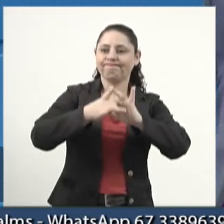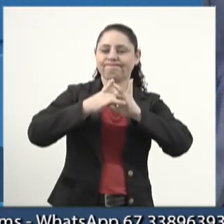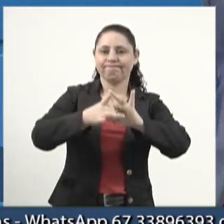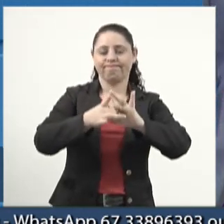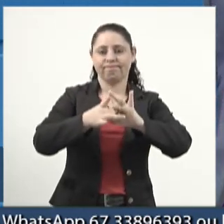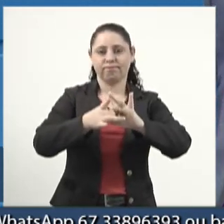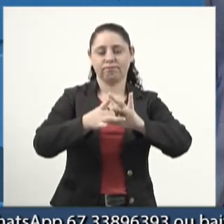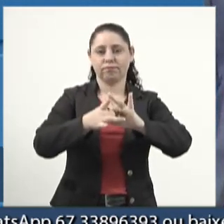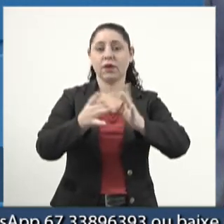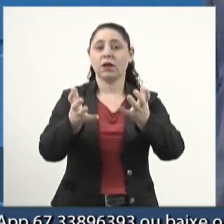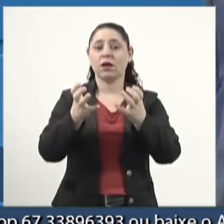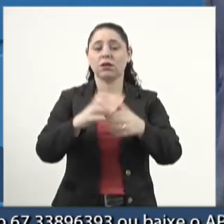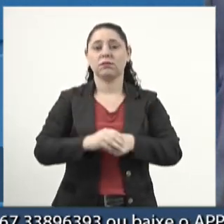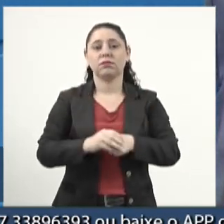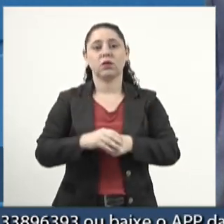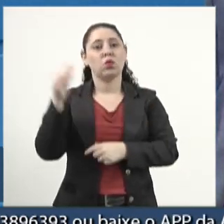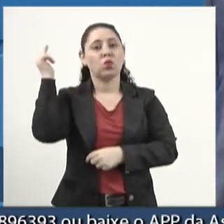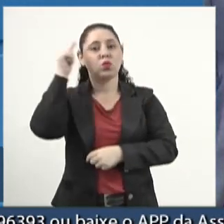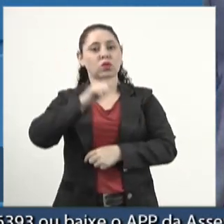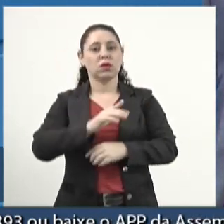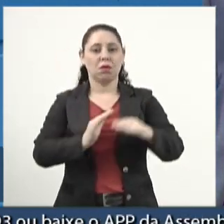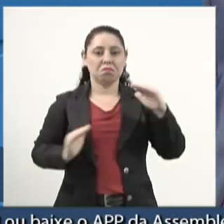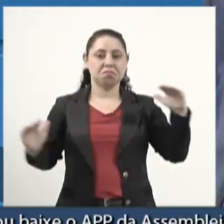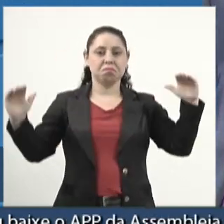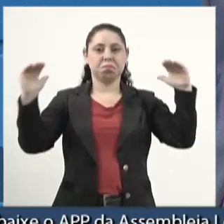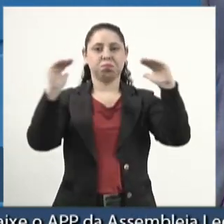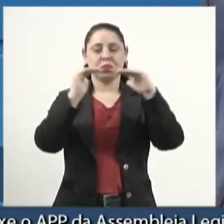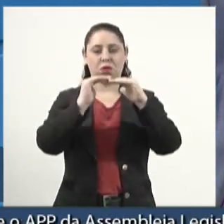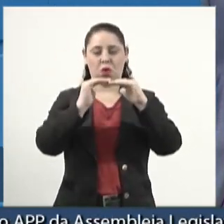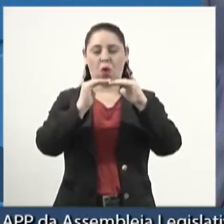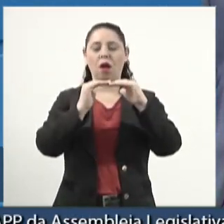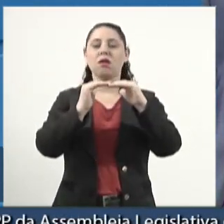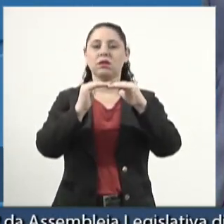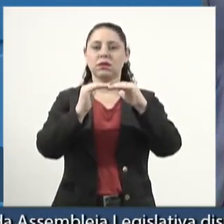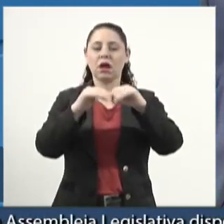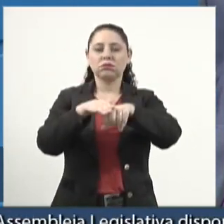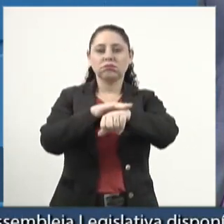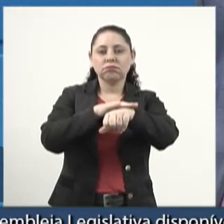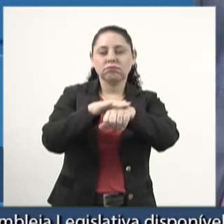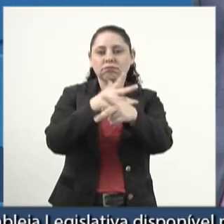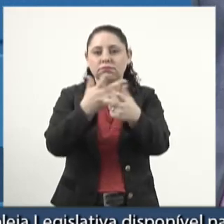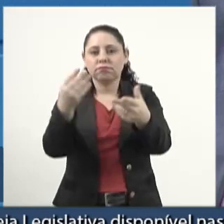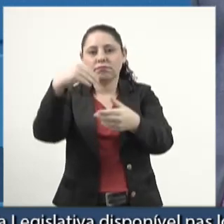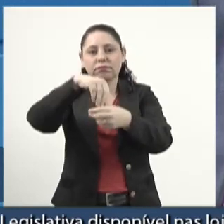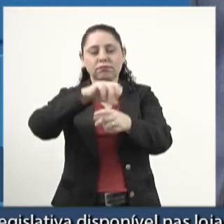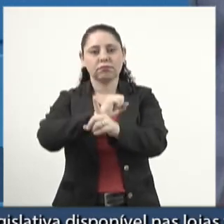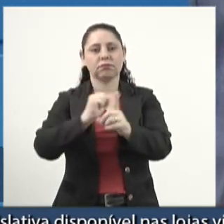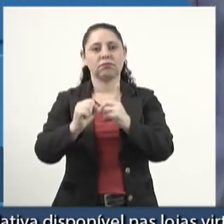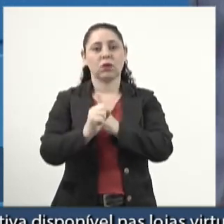indivisível, queremos alcançar a igualdade racial na sociedade brasileira por meio de um